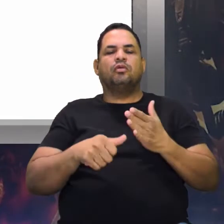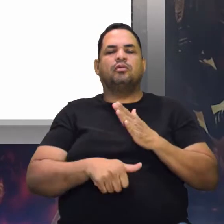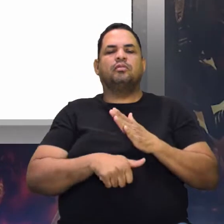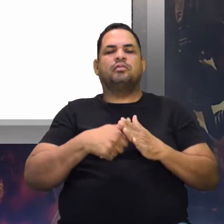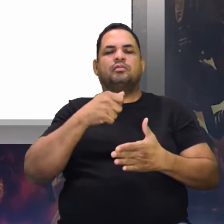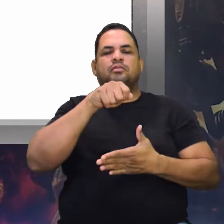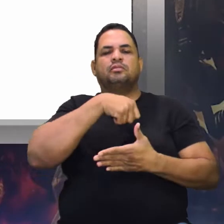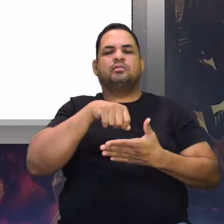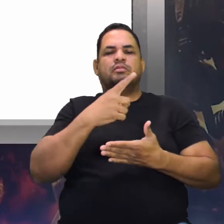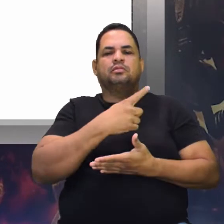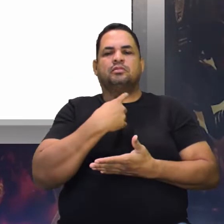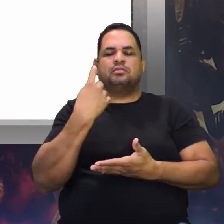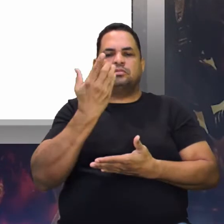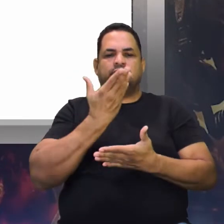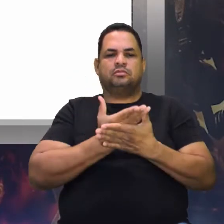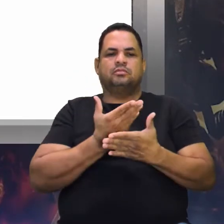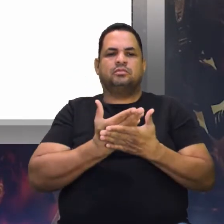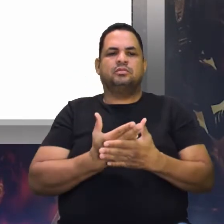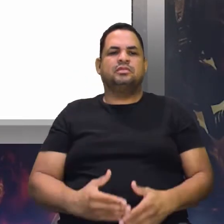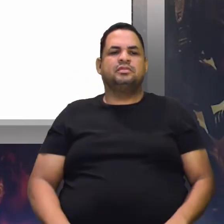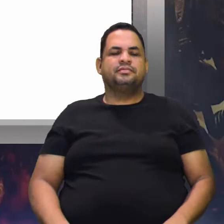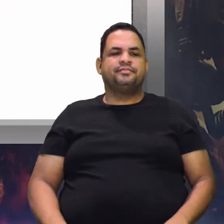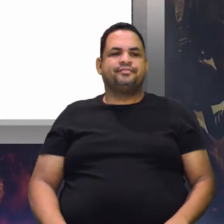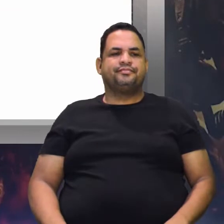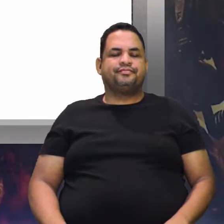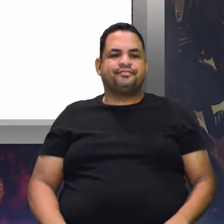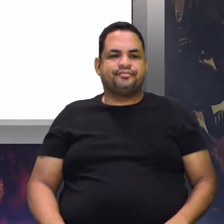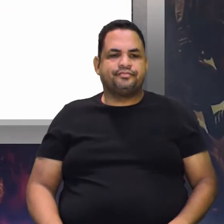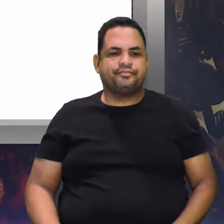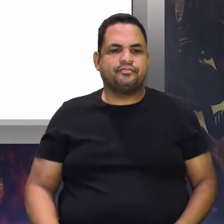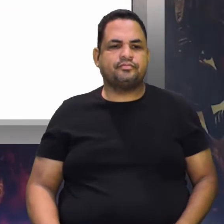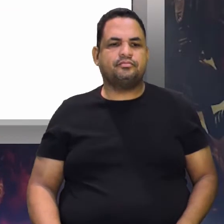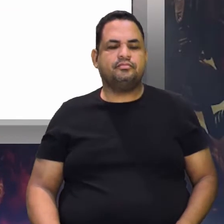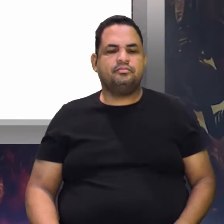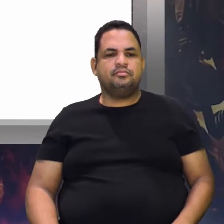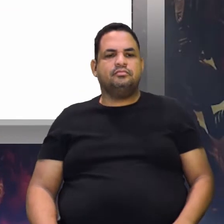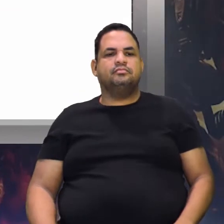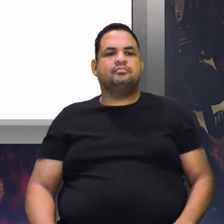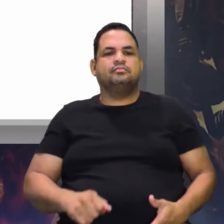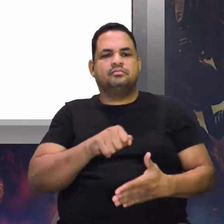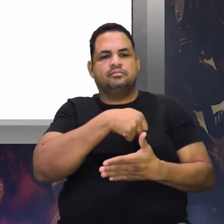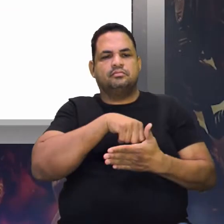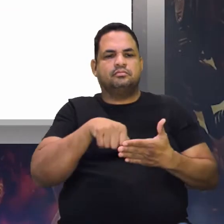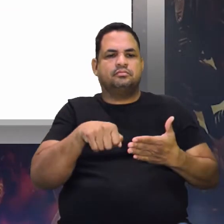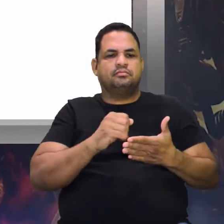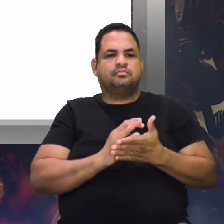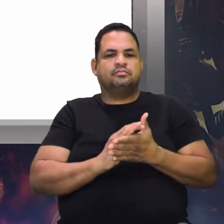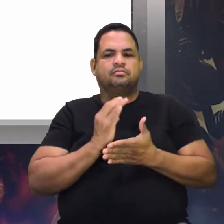nós estudamos? A primeira escrita que nós estudamos foi a escrita cuneiforme,